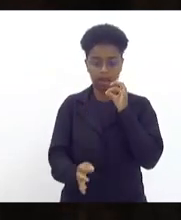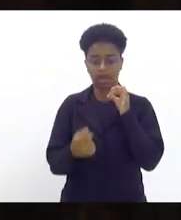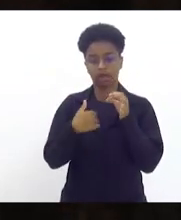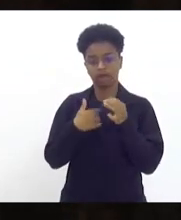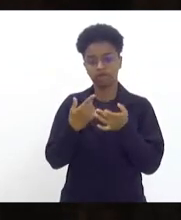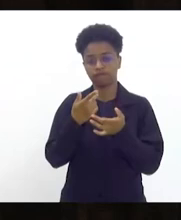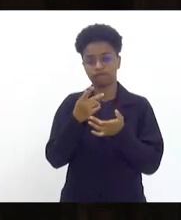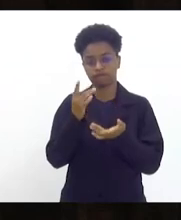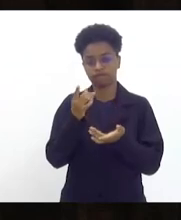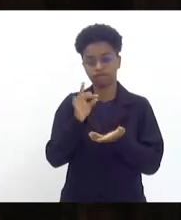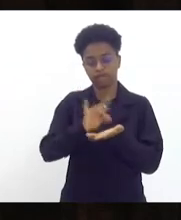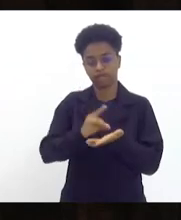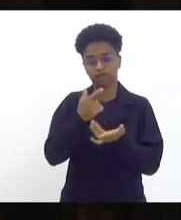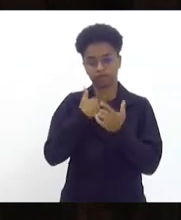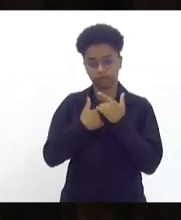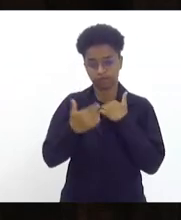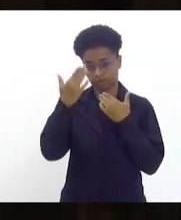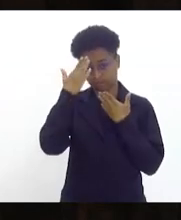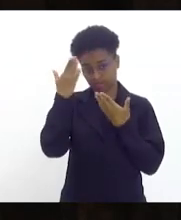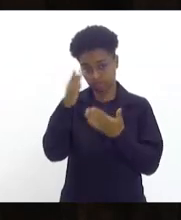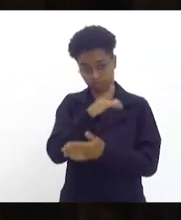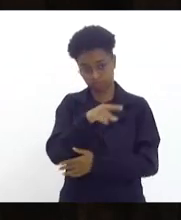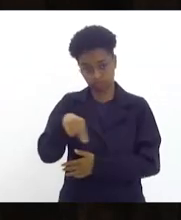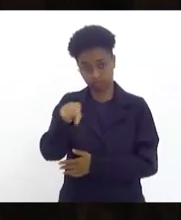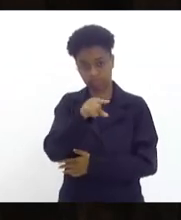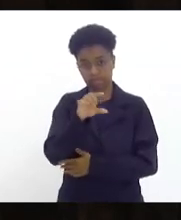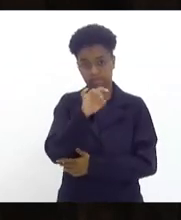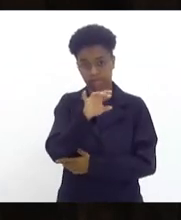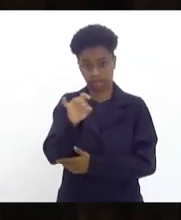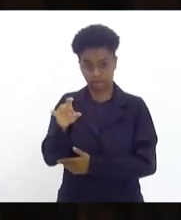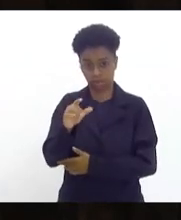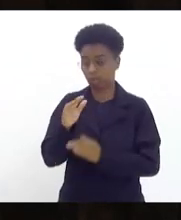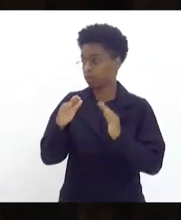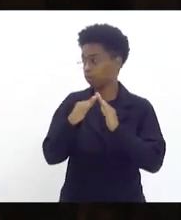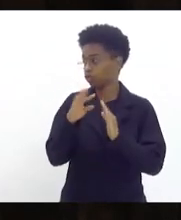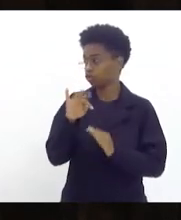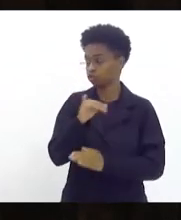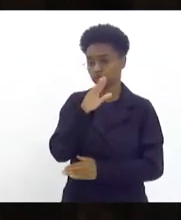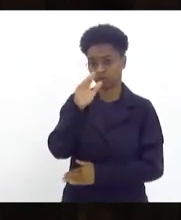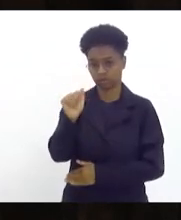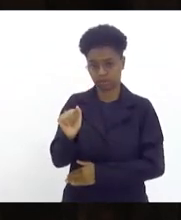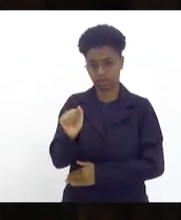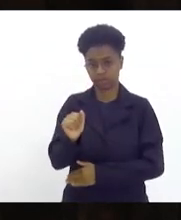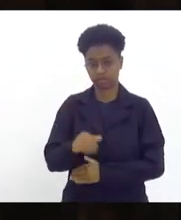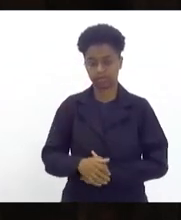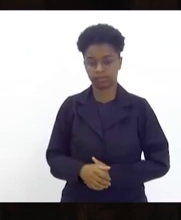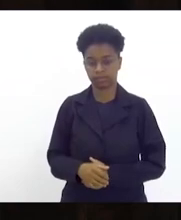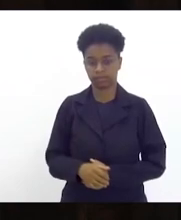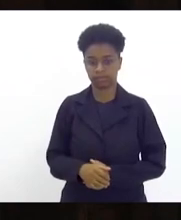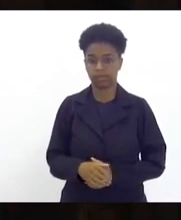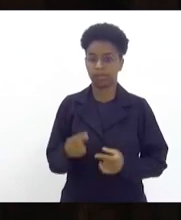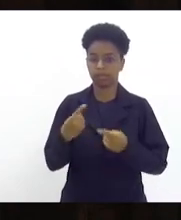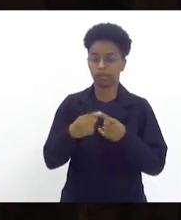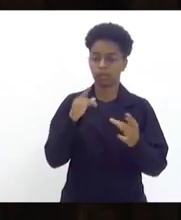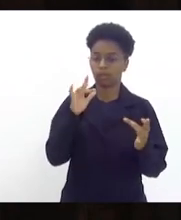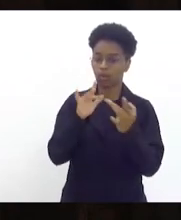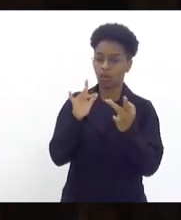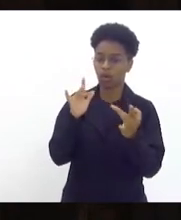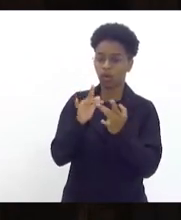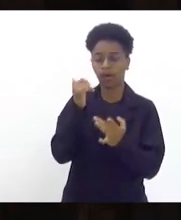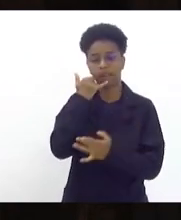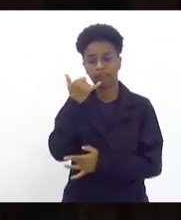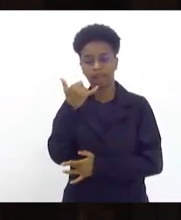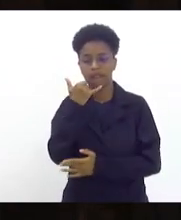agradecer a cada um de vocês moradores da Tijuca que fazem contato liga